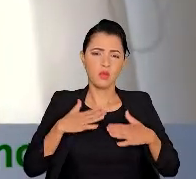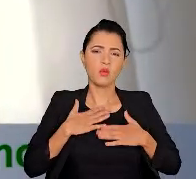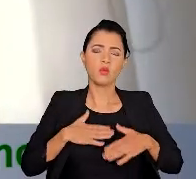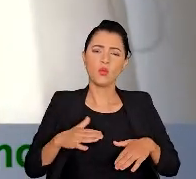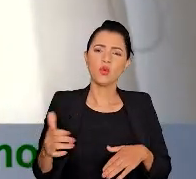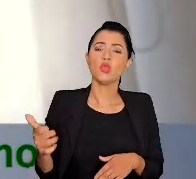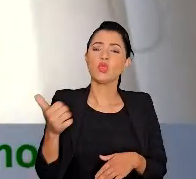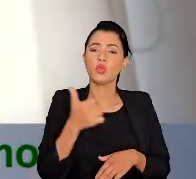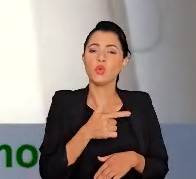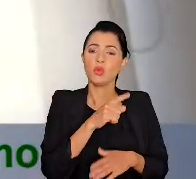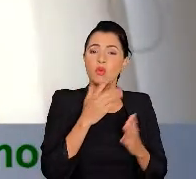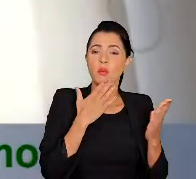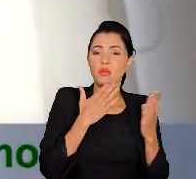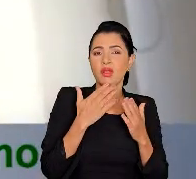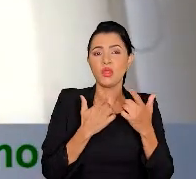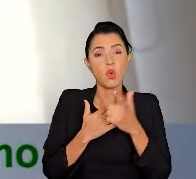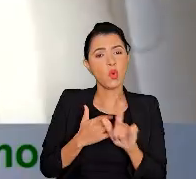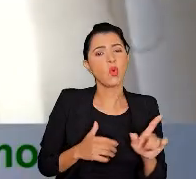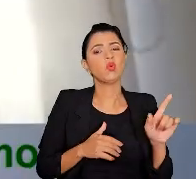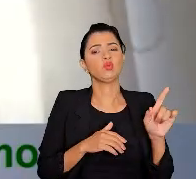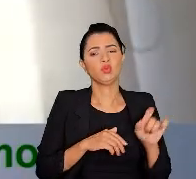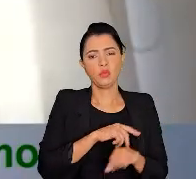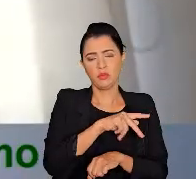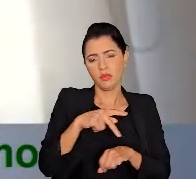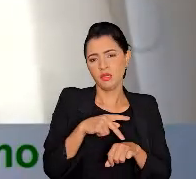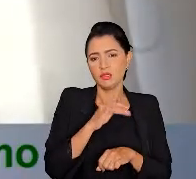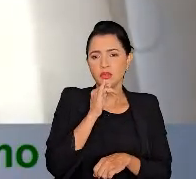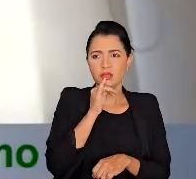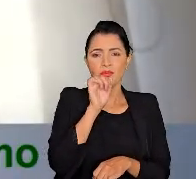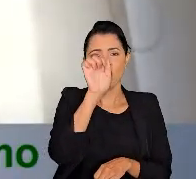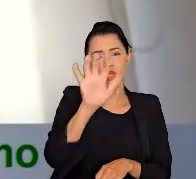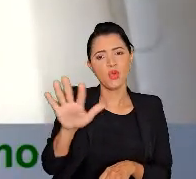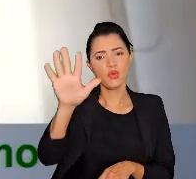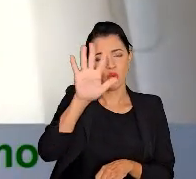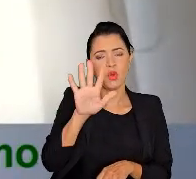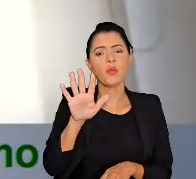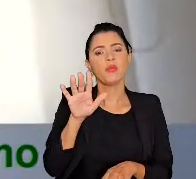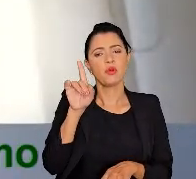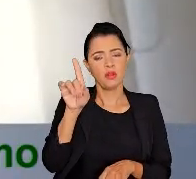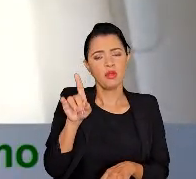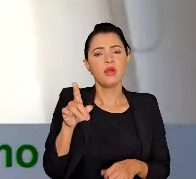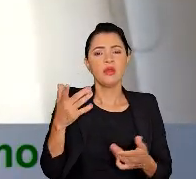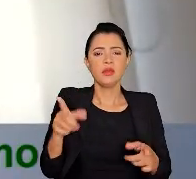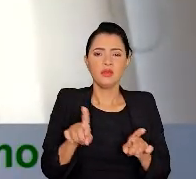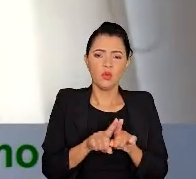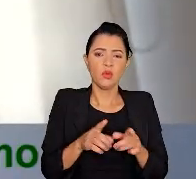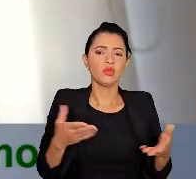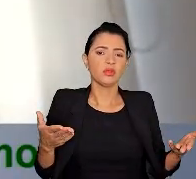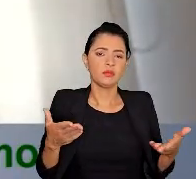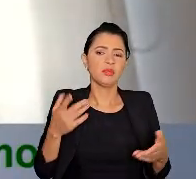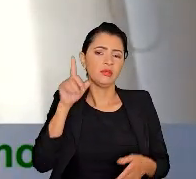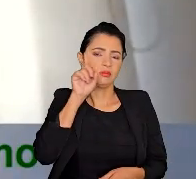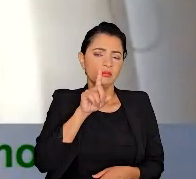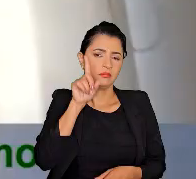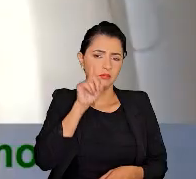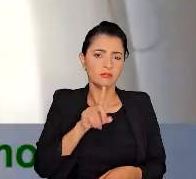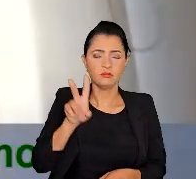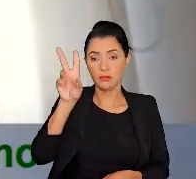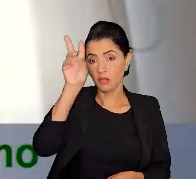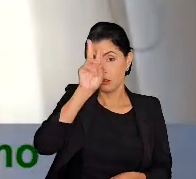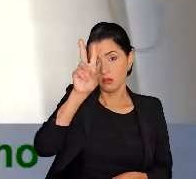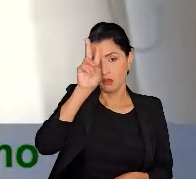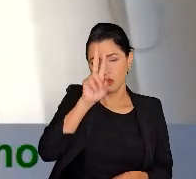que comparada com outros países, especialmente na Europa e, hoje em dia, também nos Estados Unidos. Lembro que, na